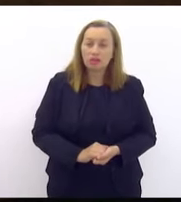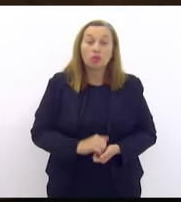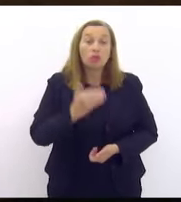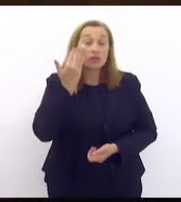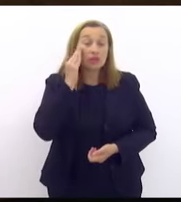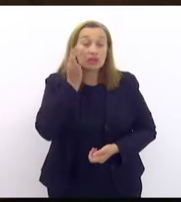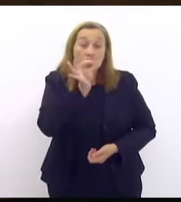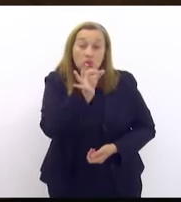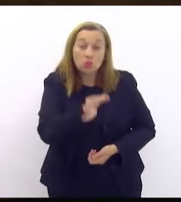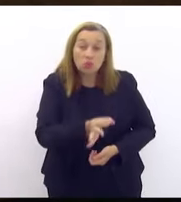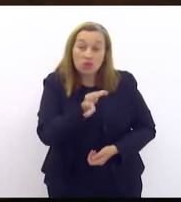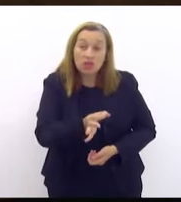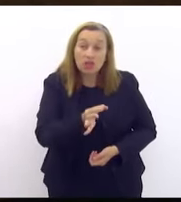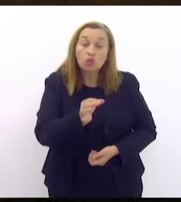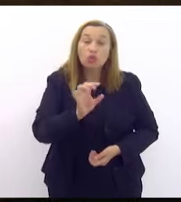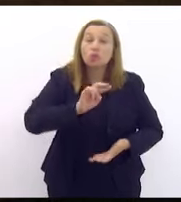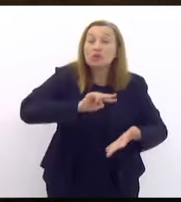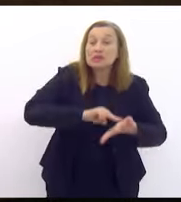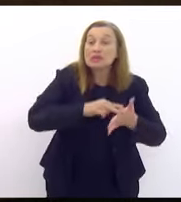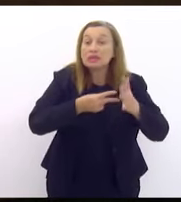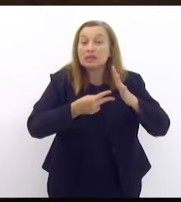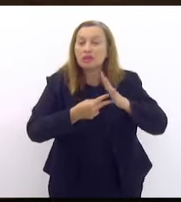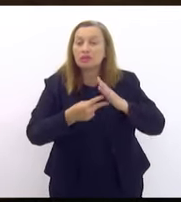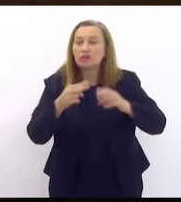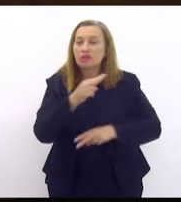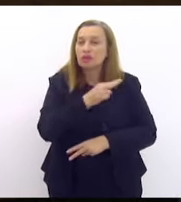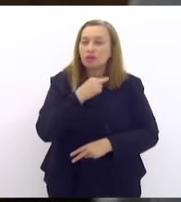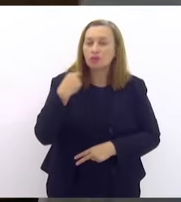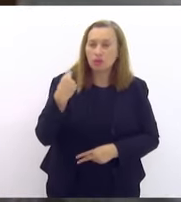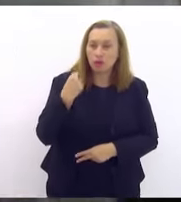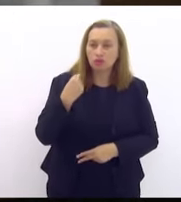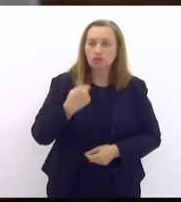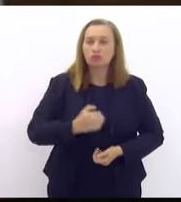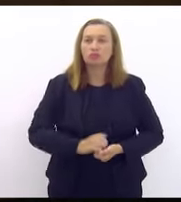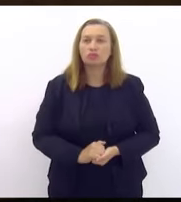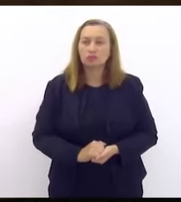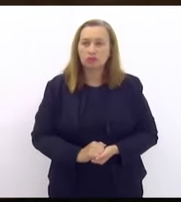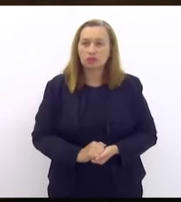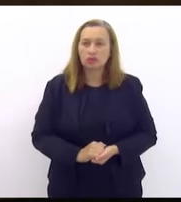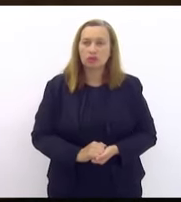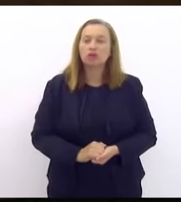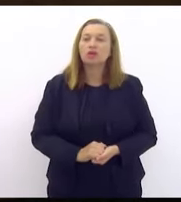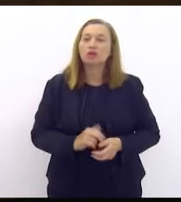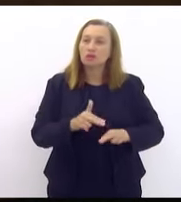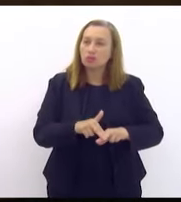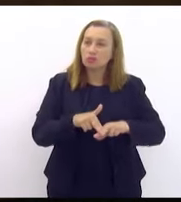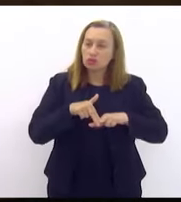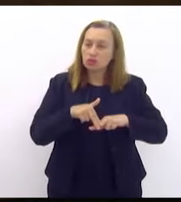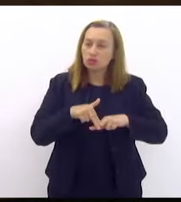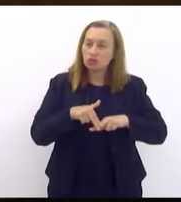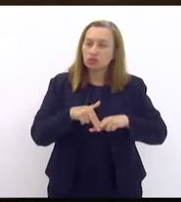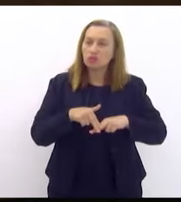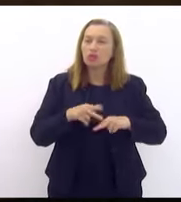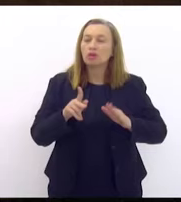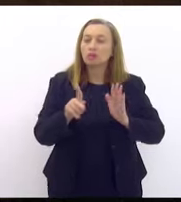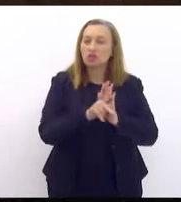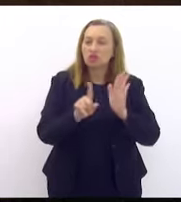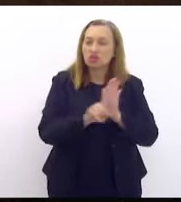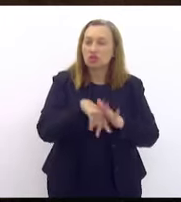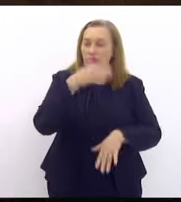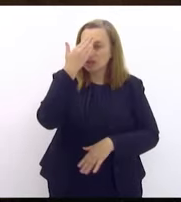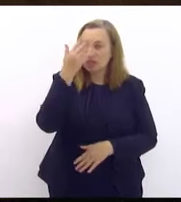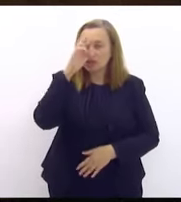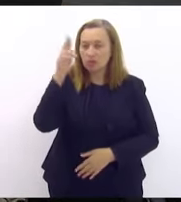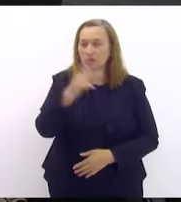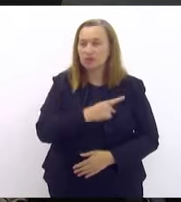correta do que significou para a humanidade o Holocausto. Essa é a razão do meu projeto de lei. Muito obrigado, senhor